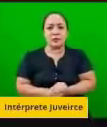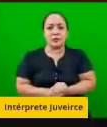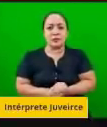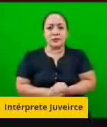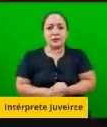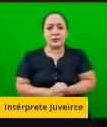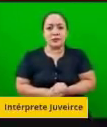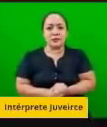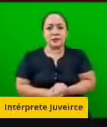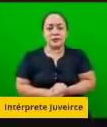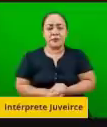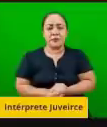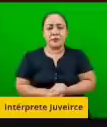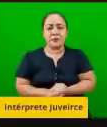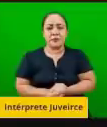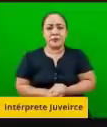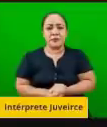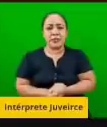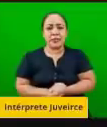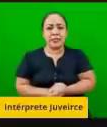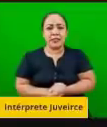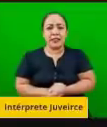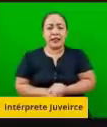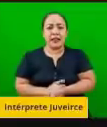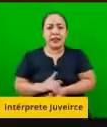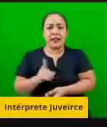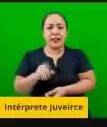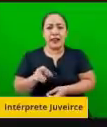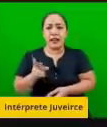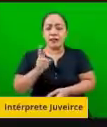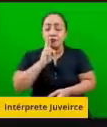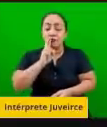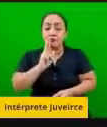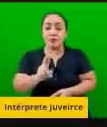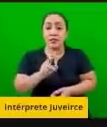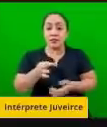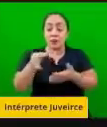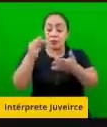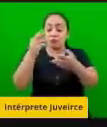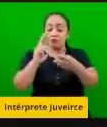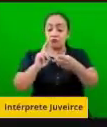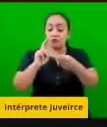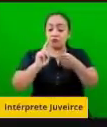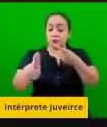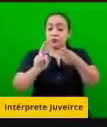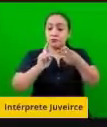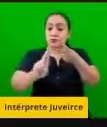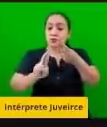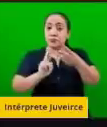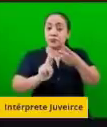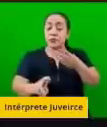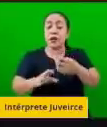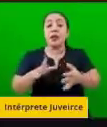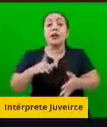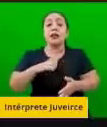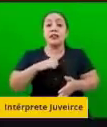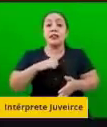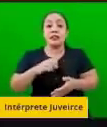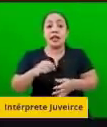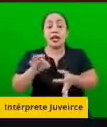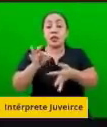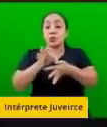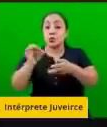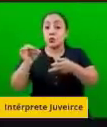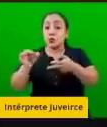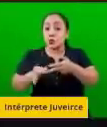a teoria da resposta ao item, que é como as provas do Enem, do Enseja e do SAEB